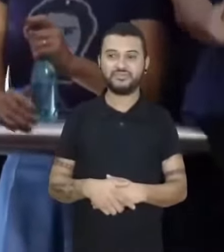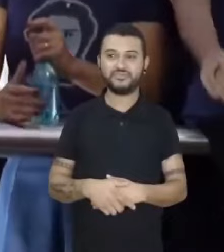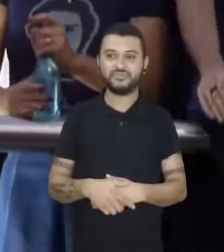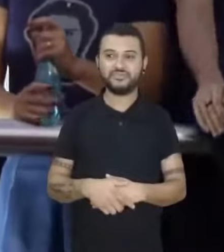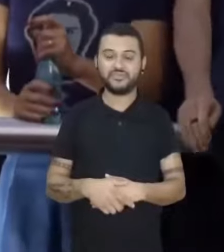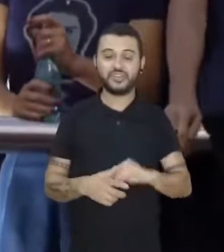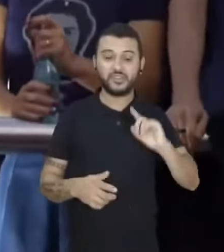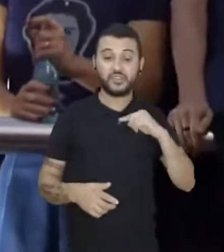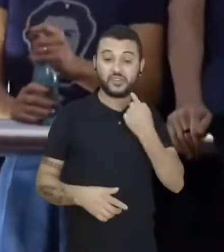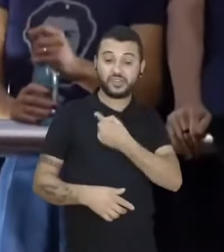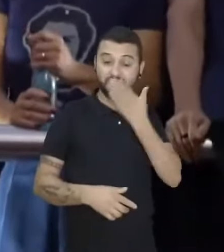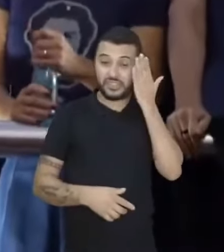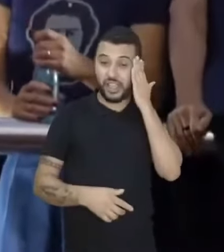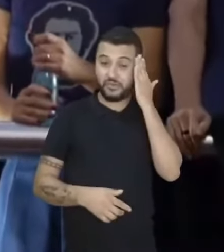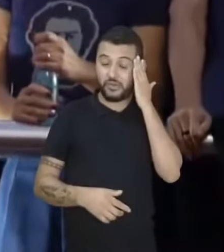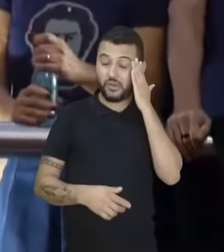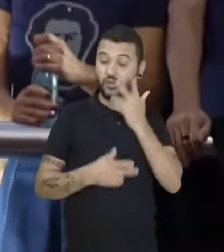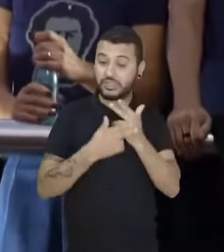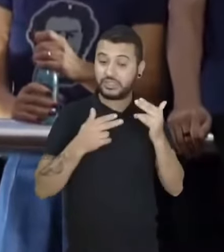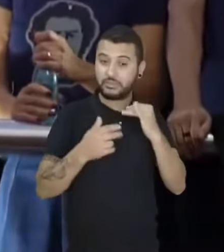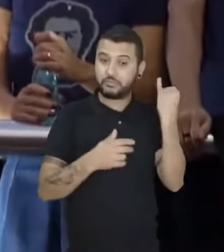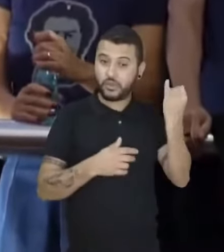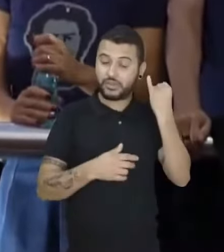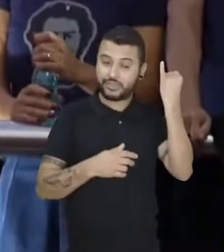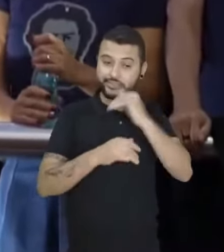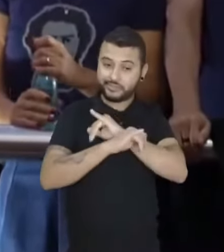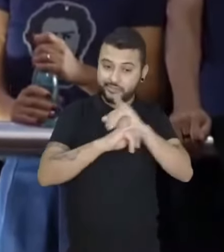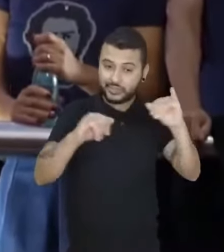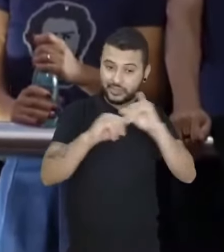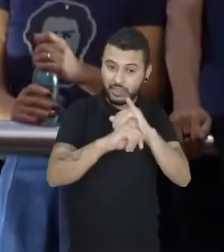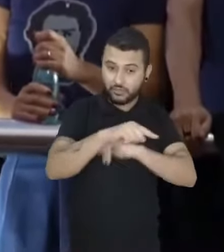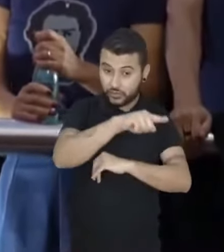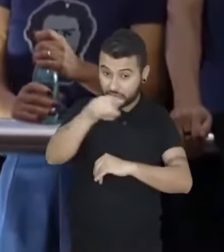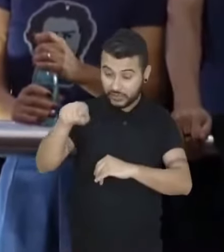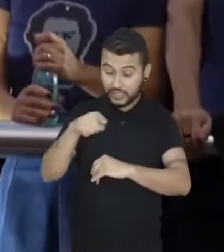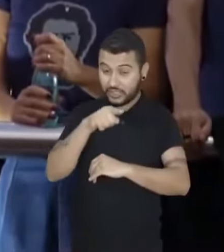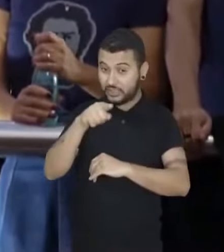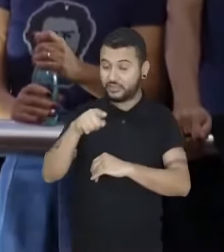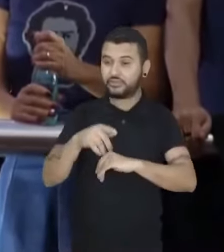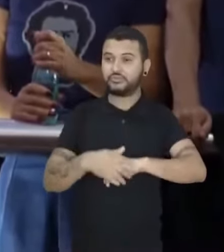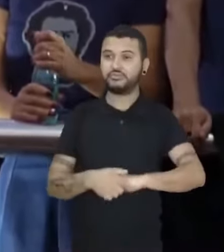Mas uma coisa que eu queria contar para vocês,